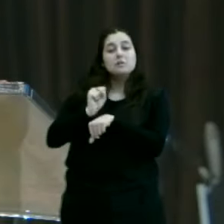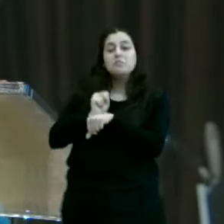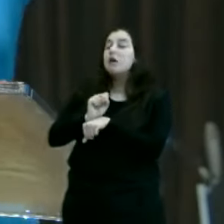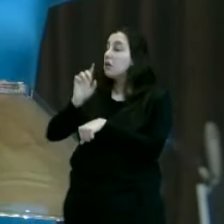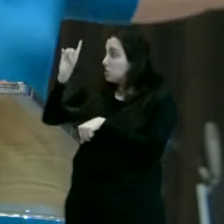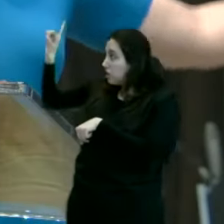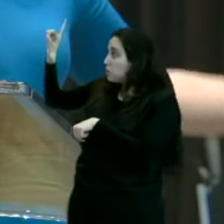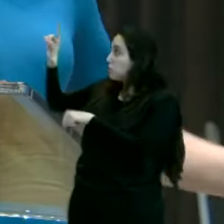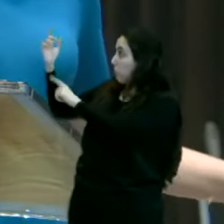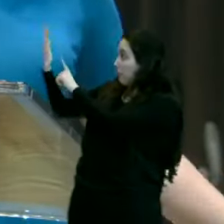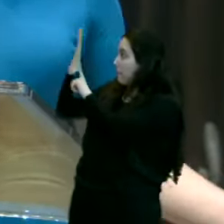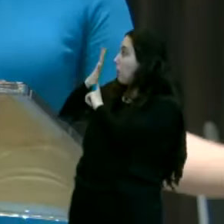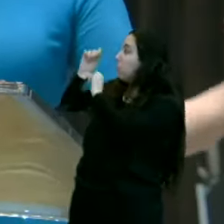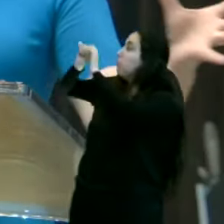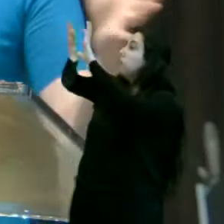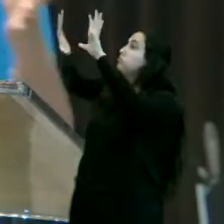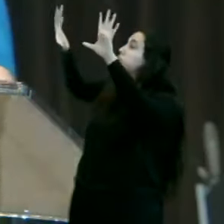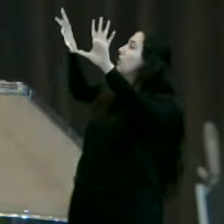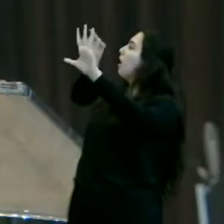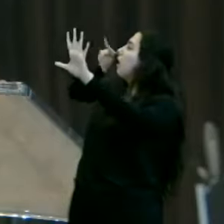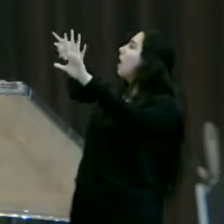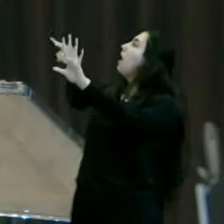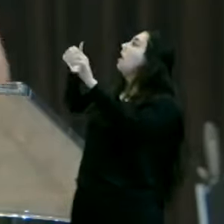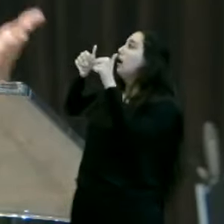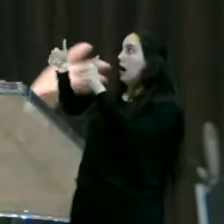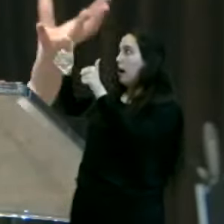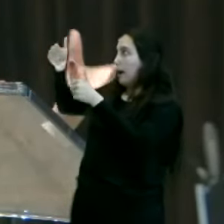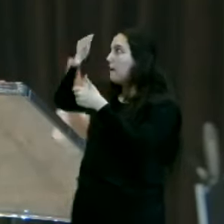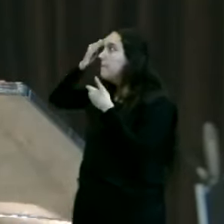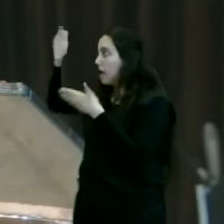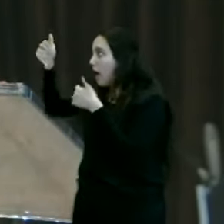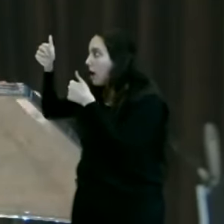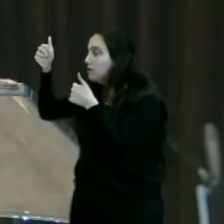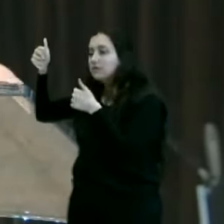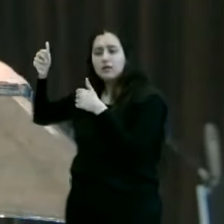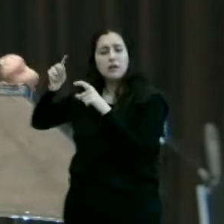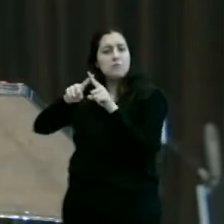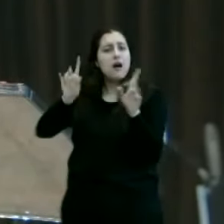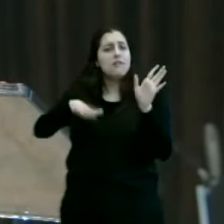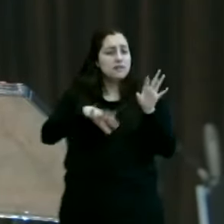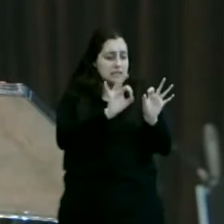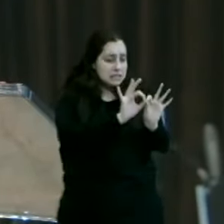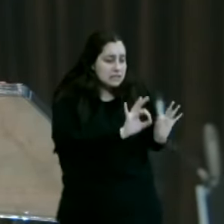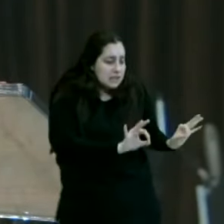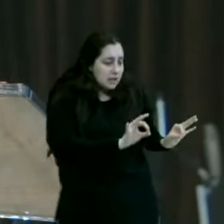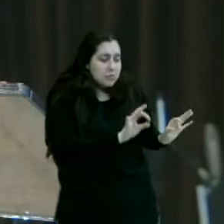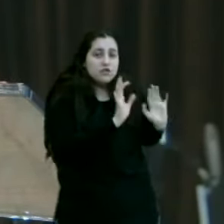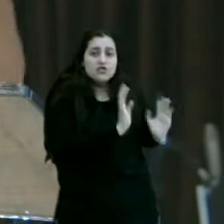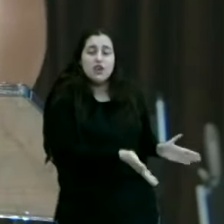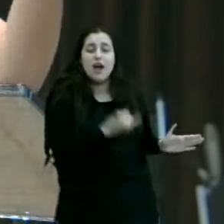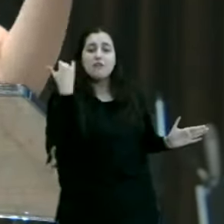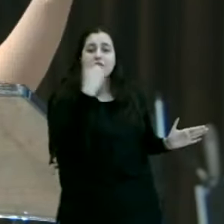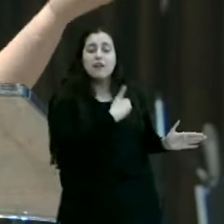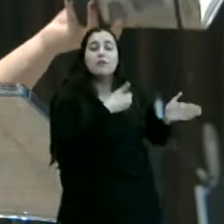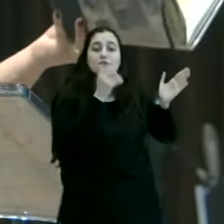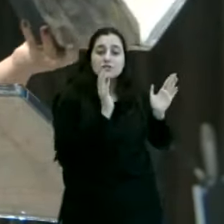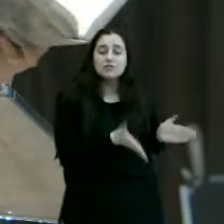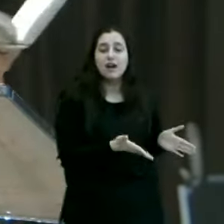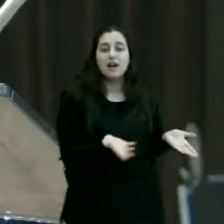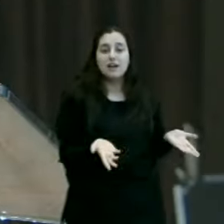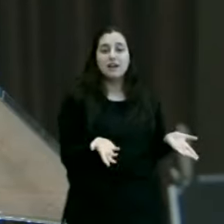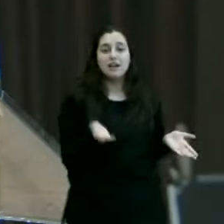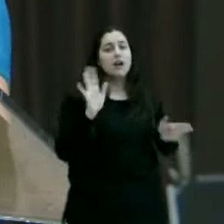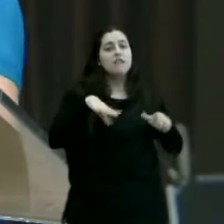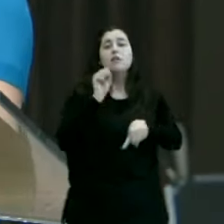um outdoor escandaloso na nossa frente e fala para mim, Senhor, quando a maior revelação já está aqui